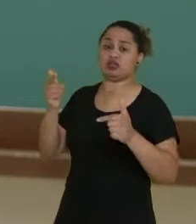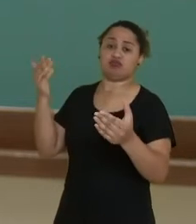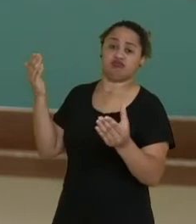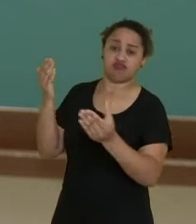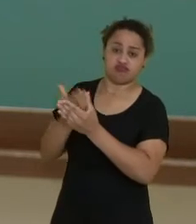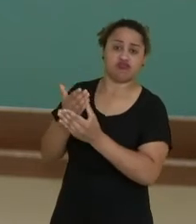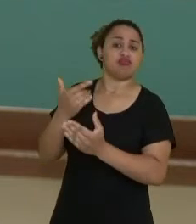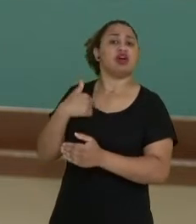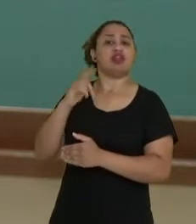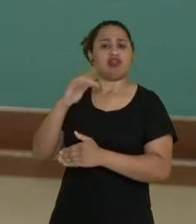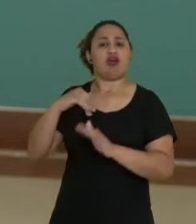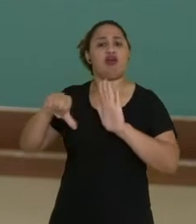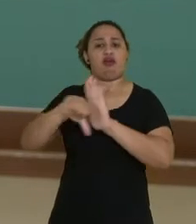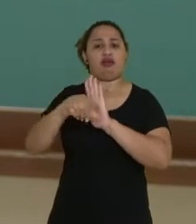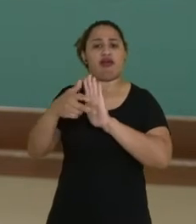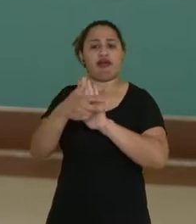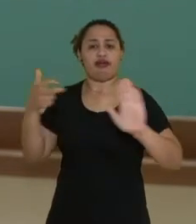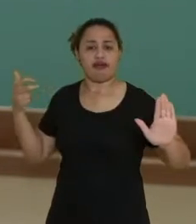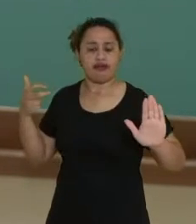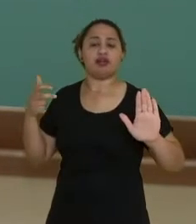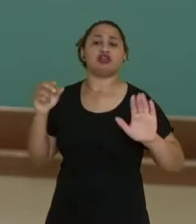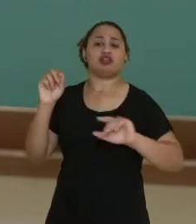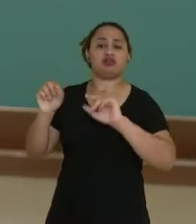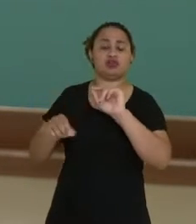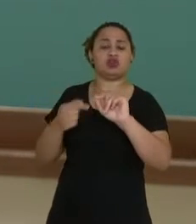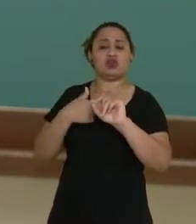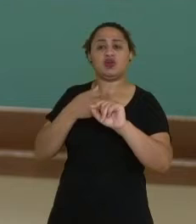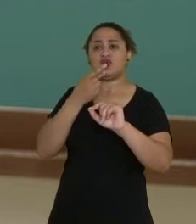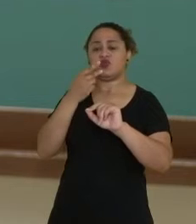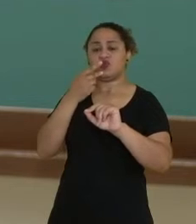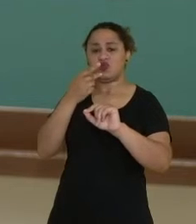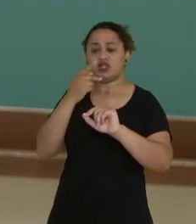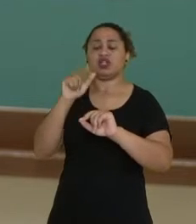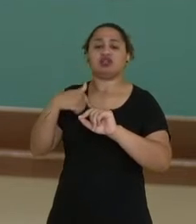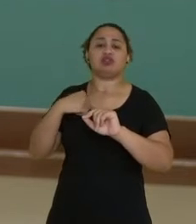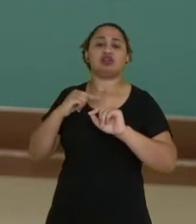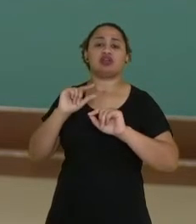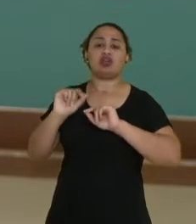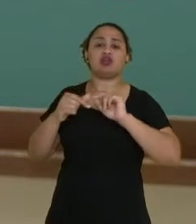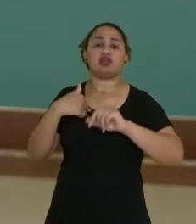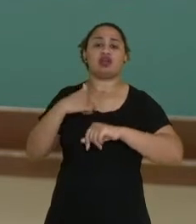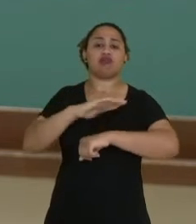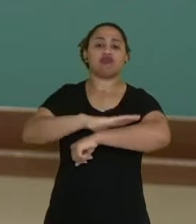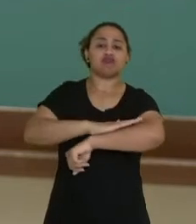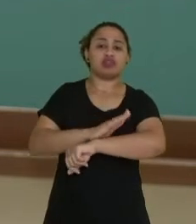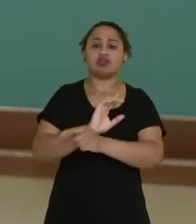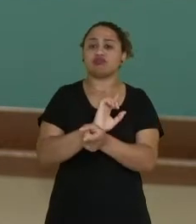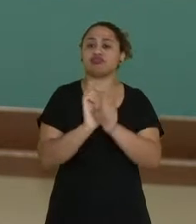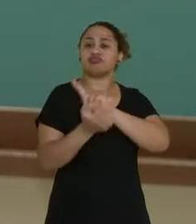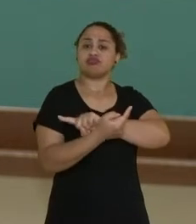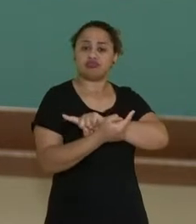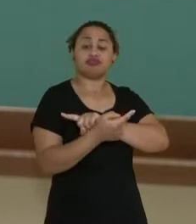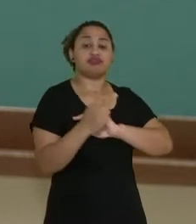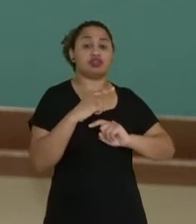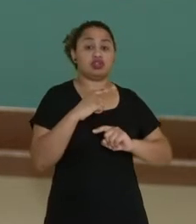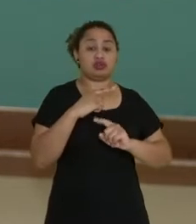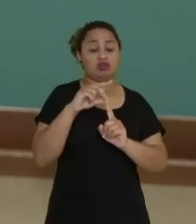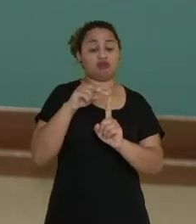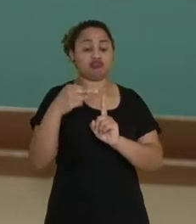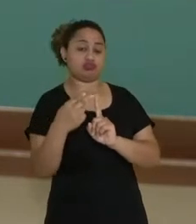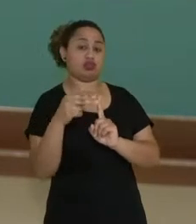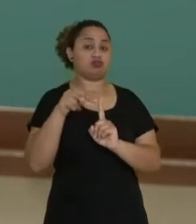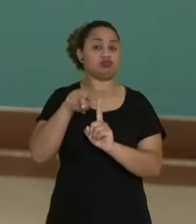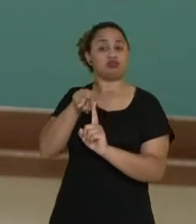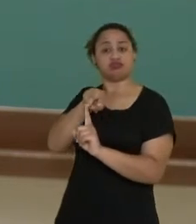ação crime chegaram a recorrer ao termo racismo reverso então foram adotados dois posicionamentos